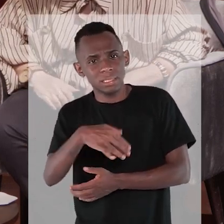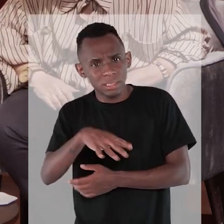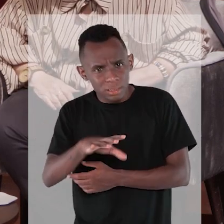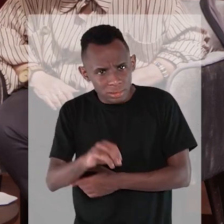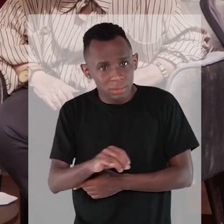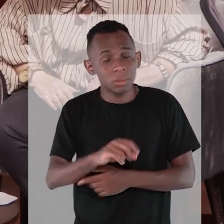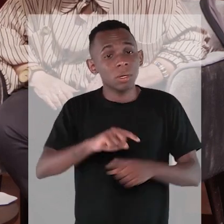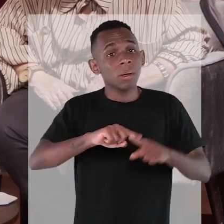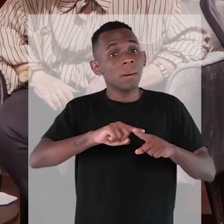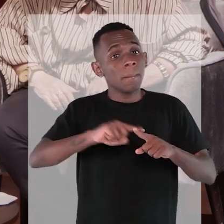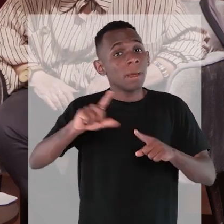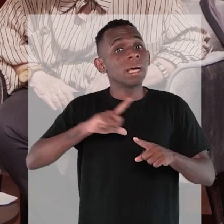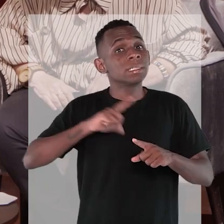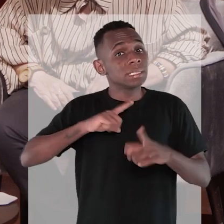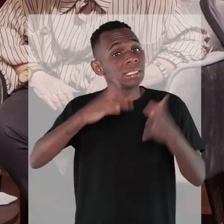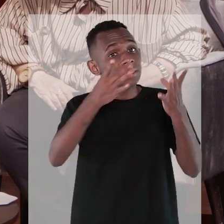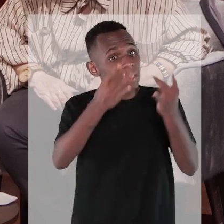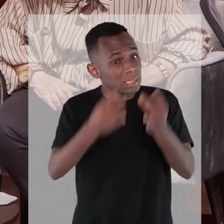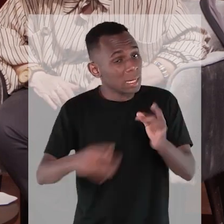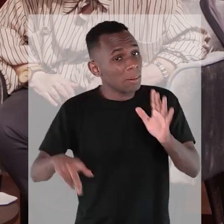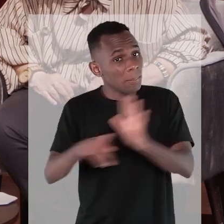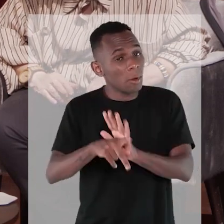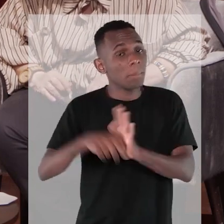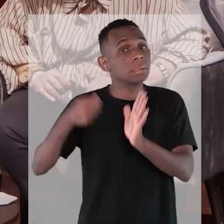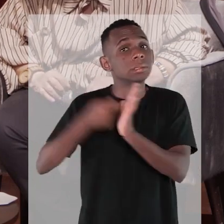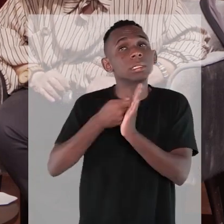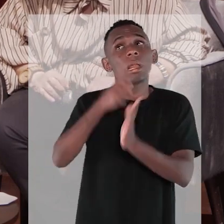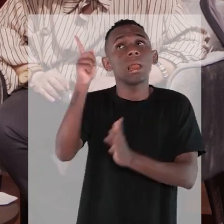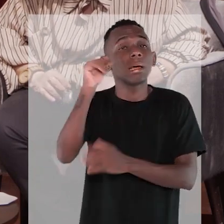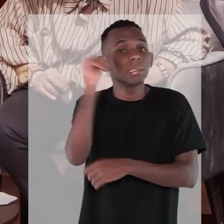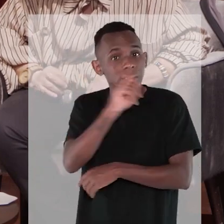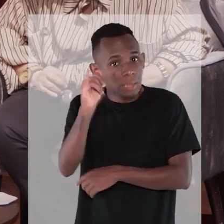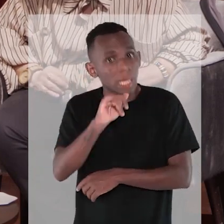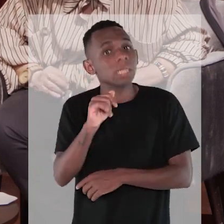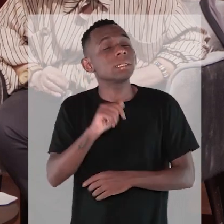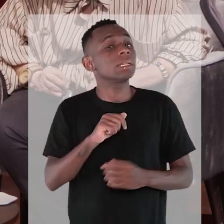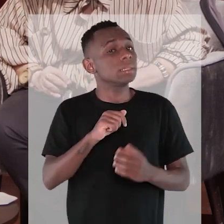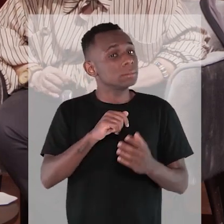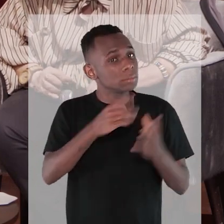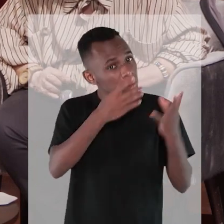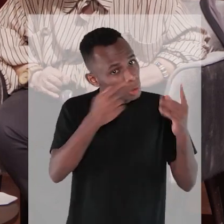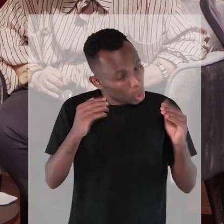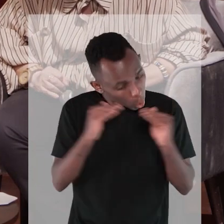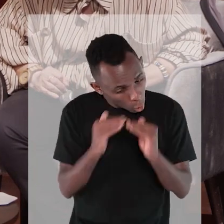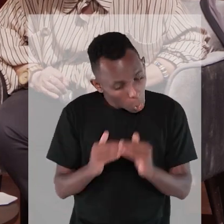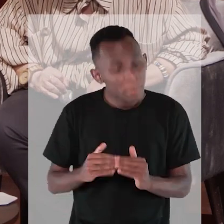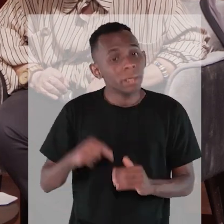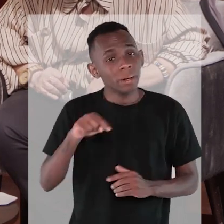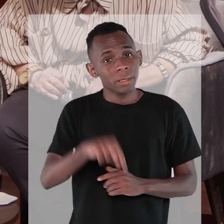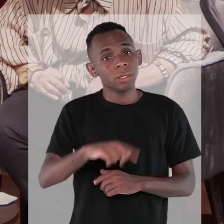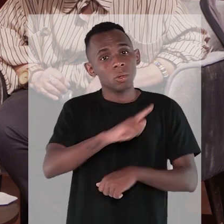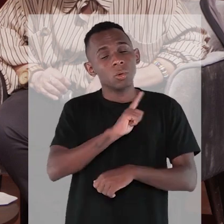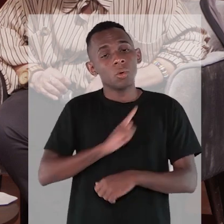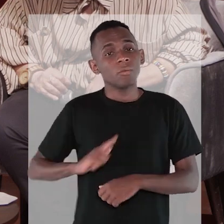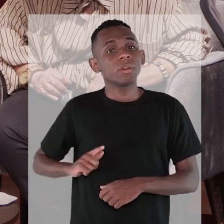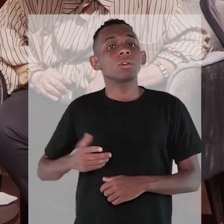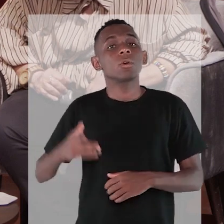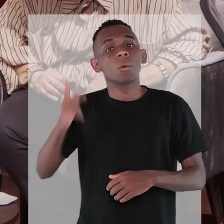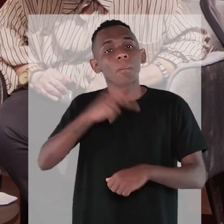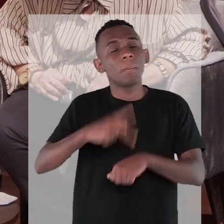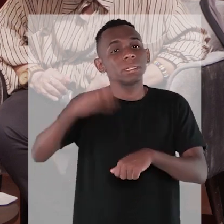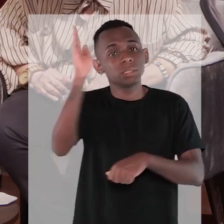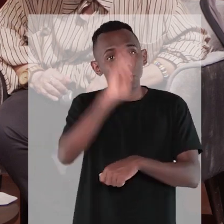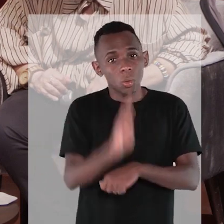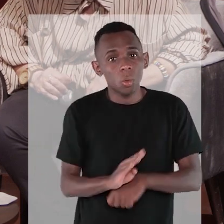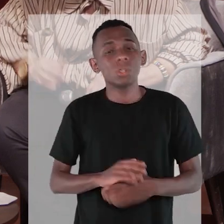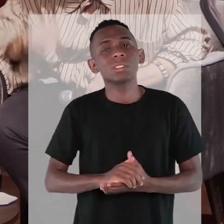italiano que nos ensina, que nos dá pistas. Uma das pistas possíveis é que, se nós pensarmos tanto no fascismo italiano,